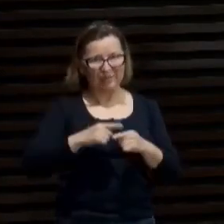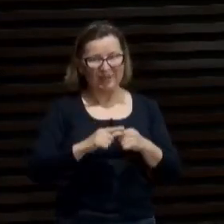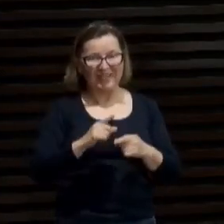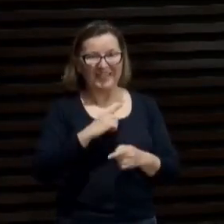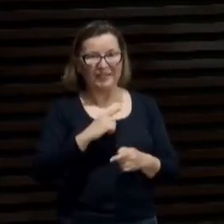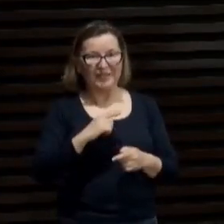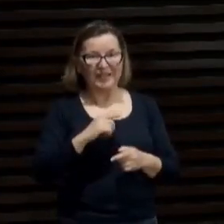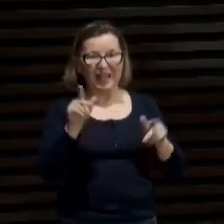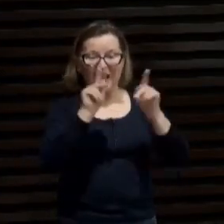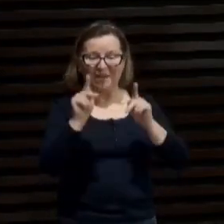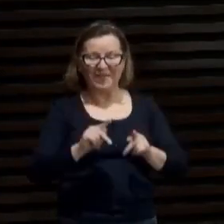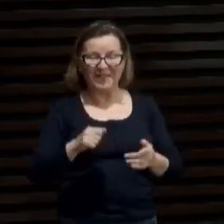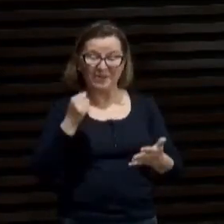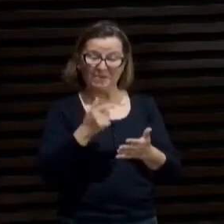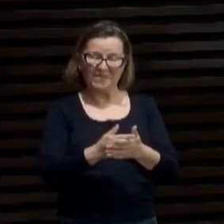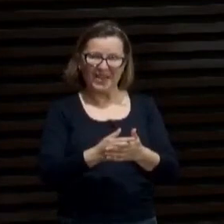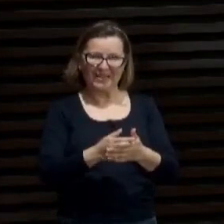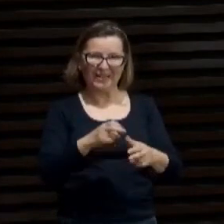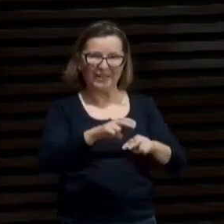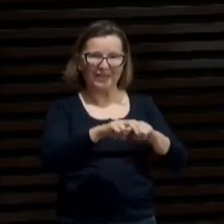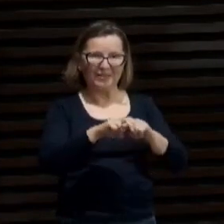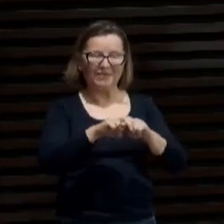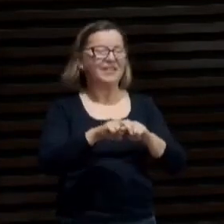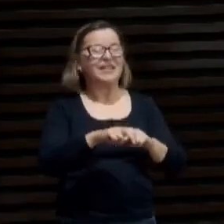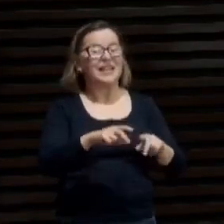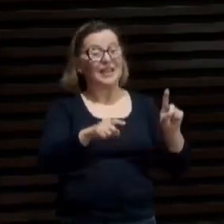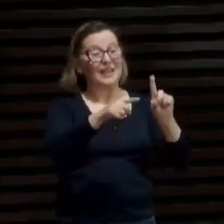essa paz comprada pela cruz de Cristo,